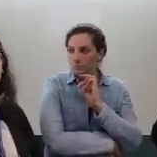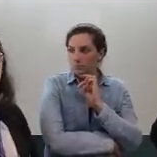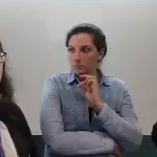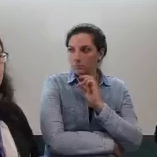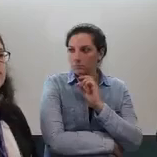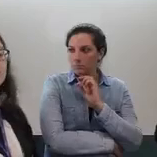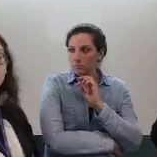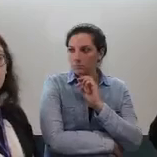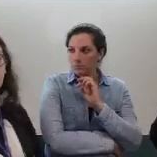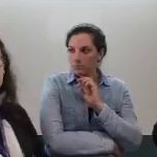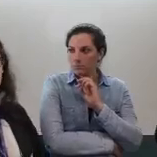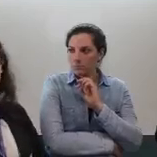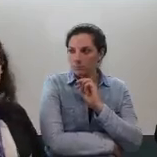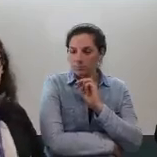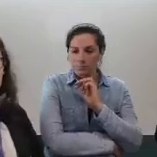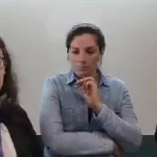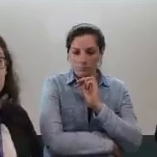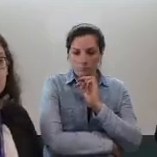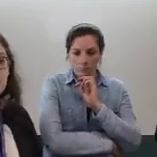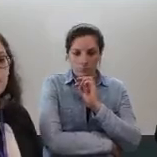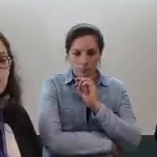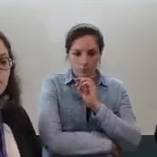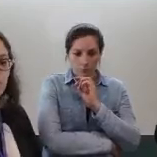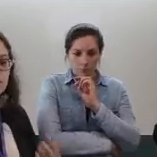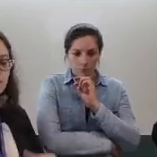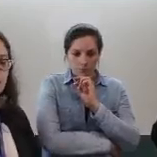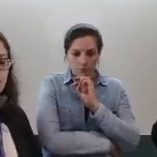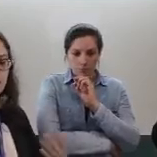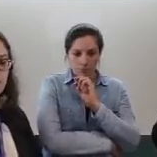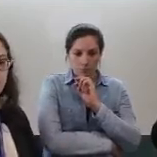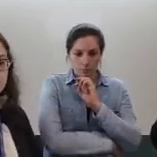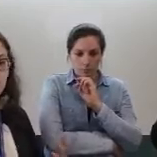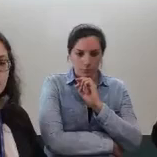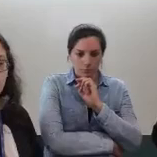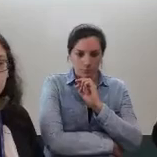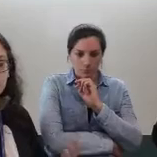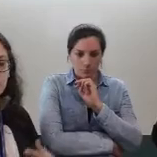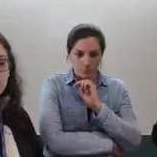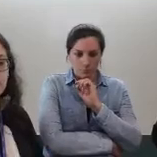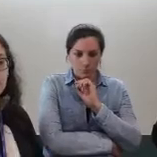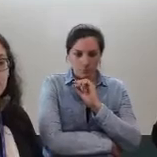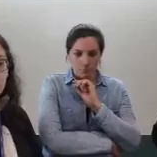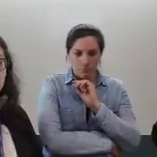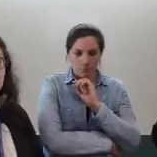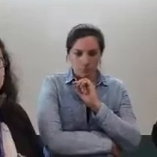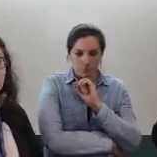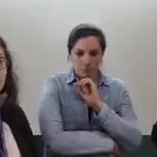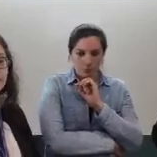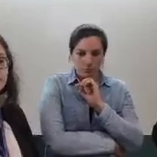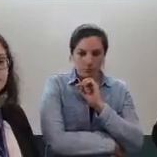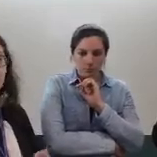entrevistas, assim, que você vê, dá para fazer a citação. Uma coisa também que o pessoal tem muita dúvida é na hora